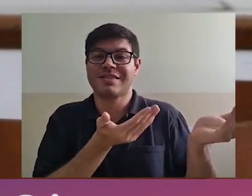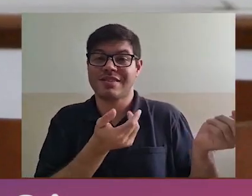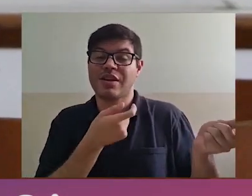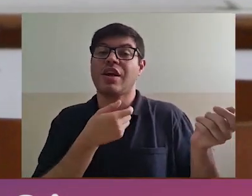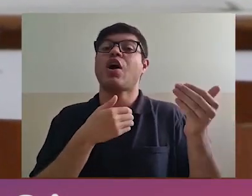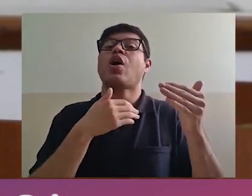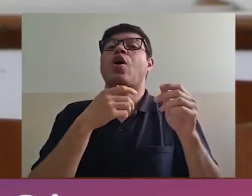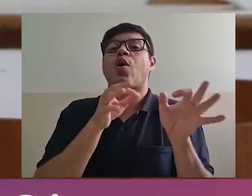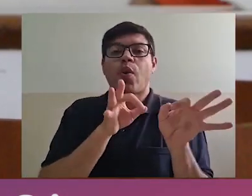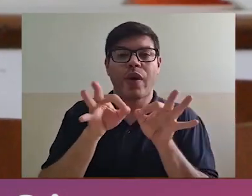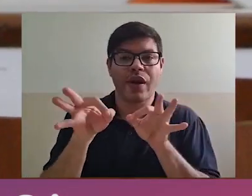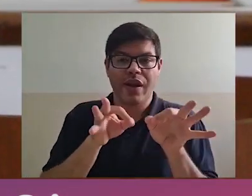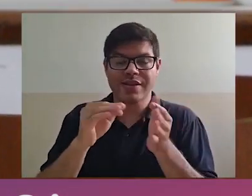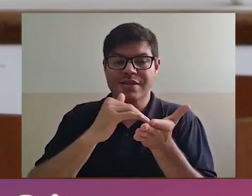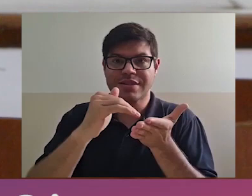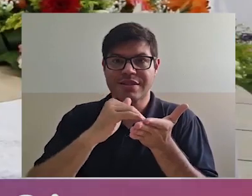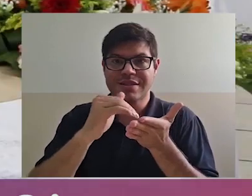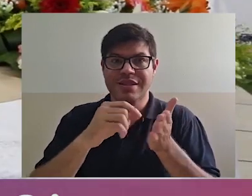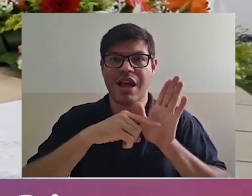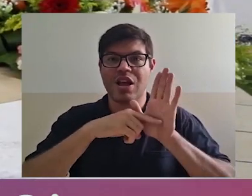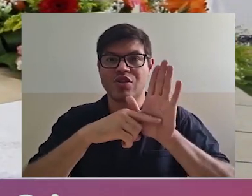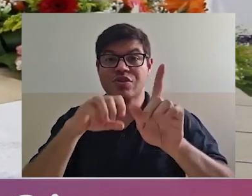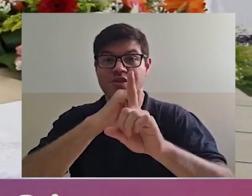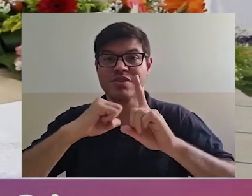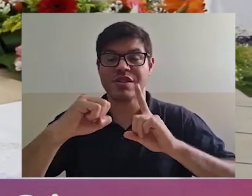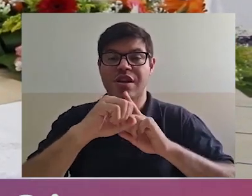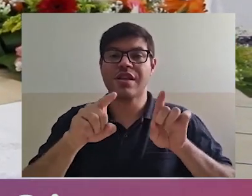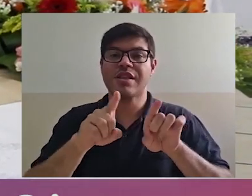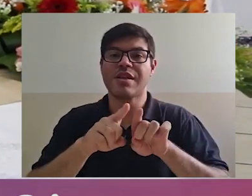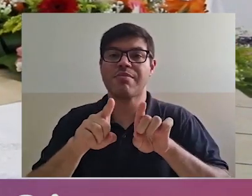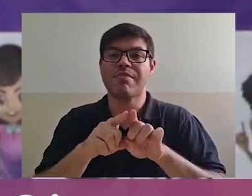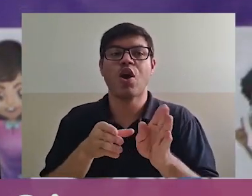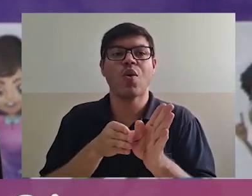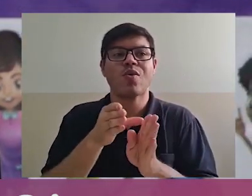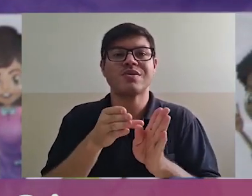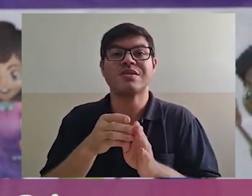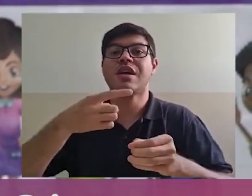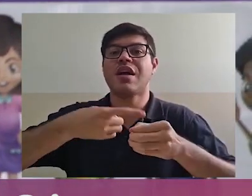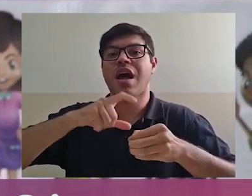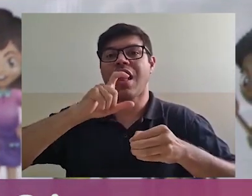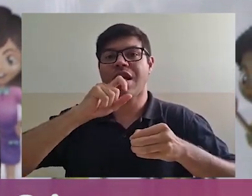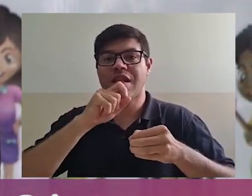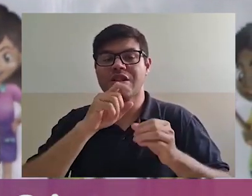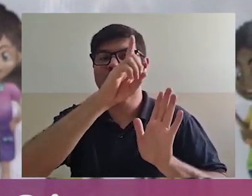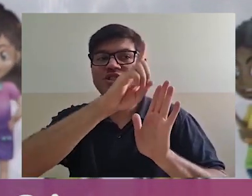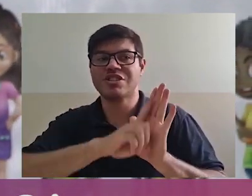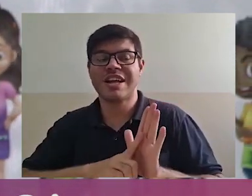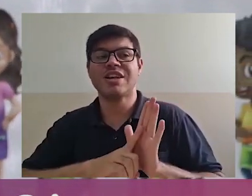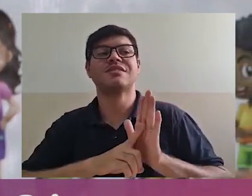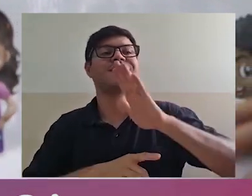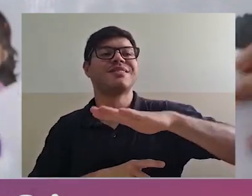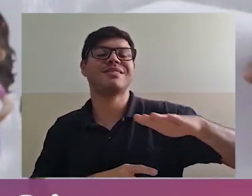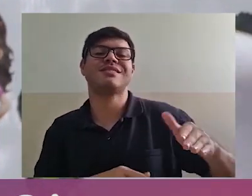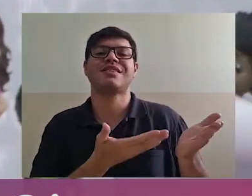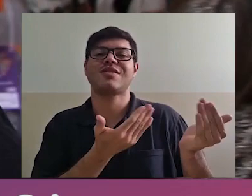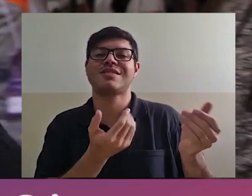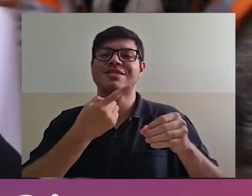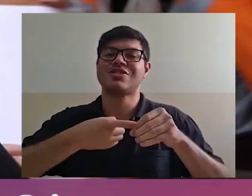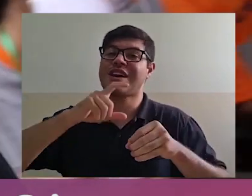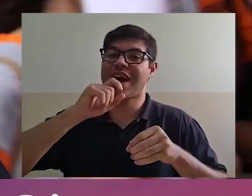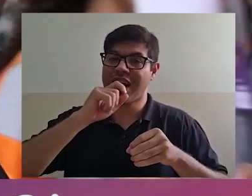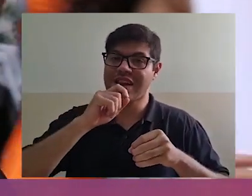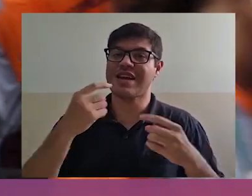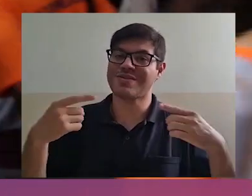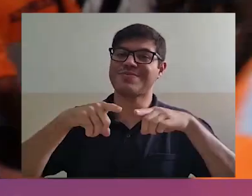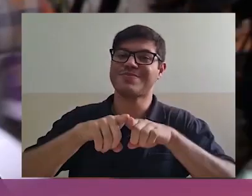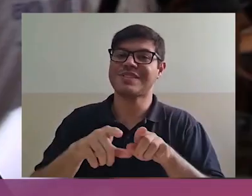organizada pela Secretaria de Assistência Social e pelo Conselho Municipal dos Direitos da Criança e do Adolescente de Araras. Nós vamos